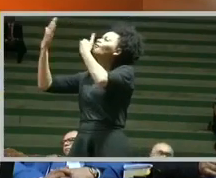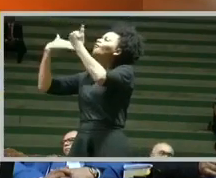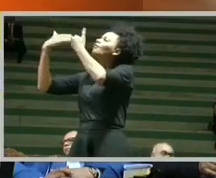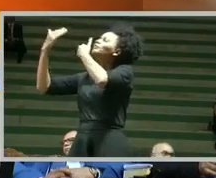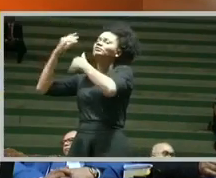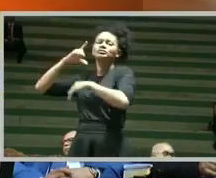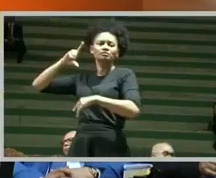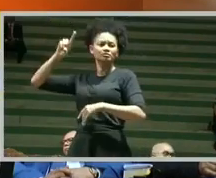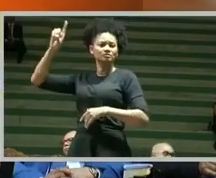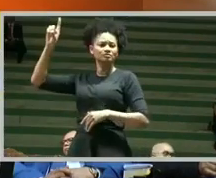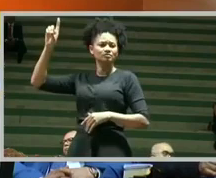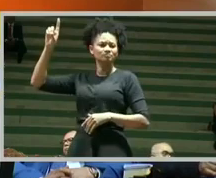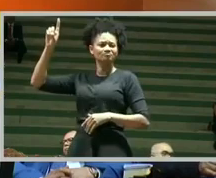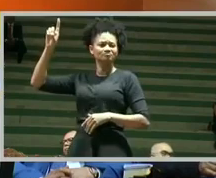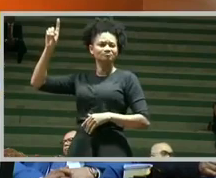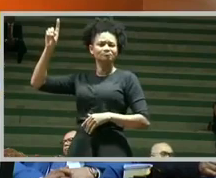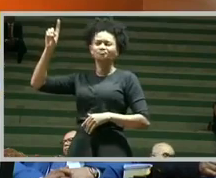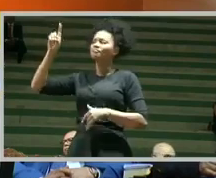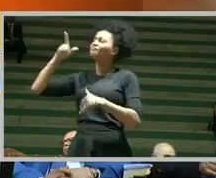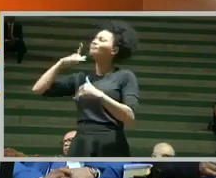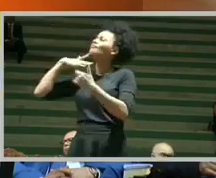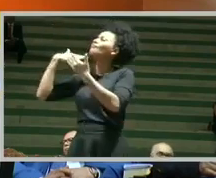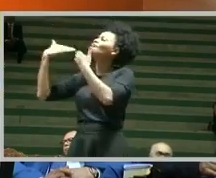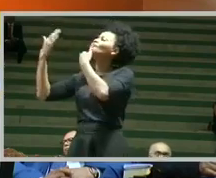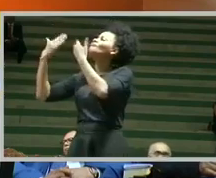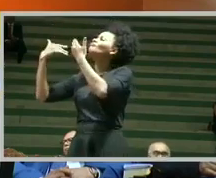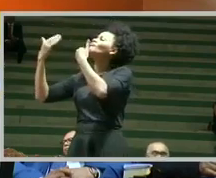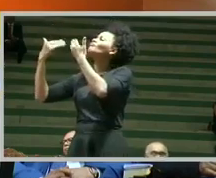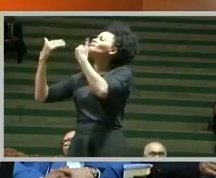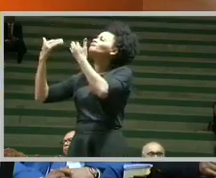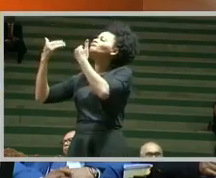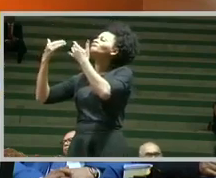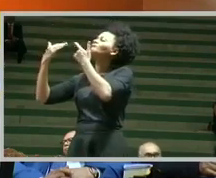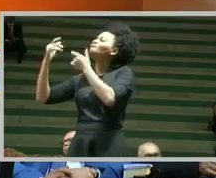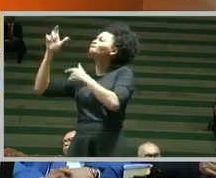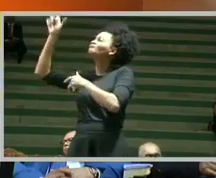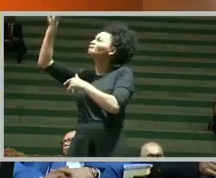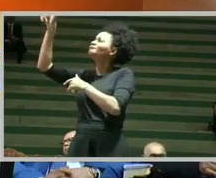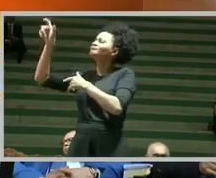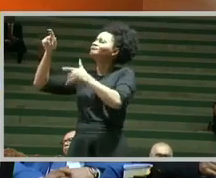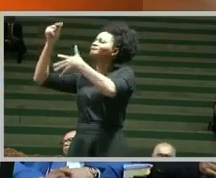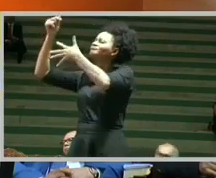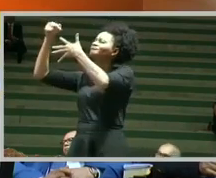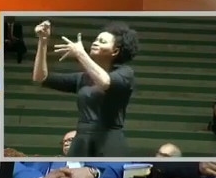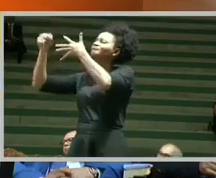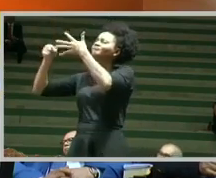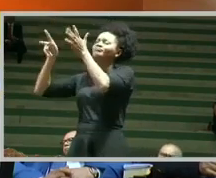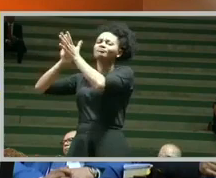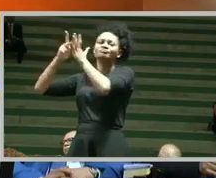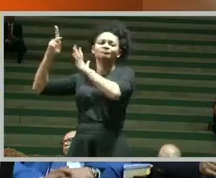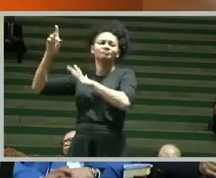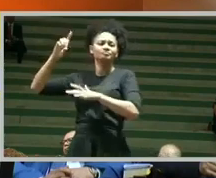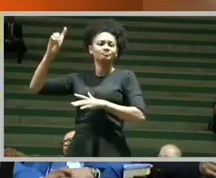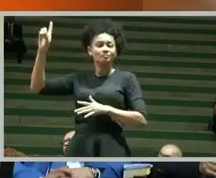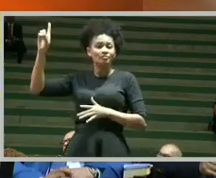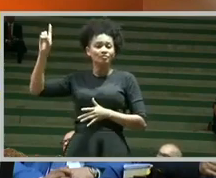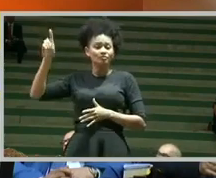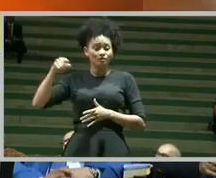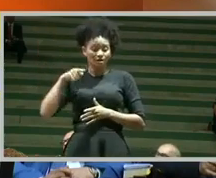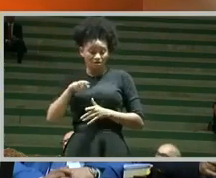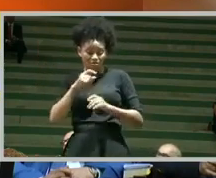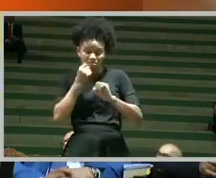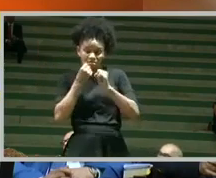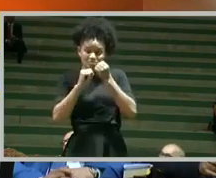Deus e falando sobre Deus. Este